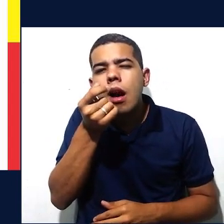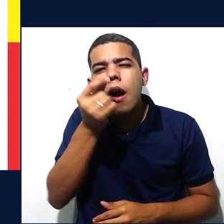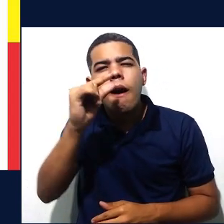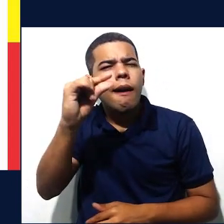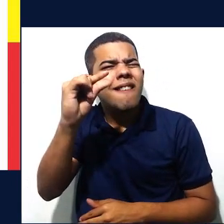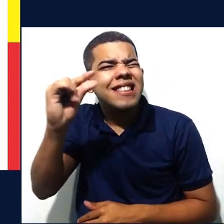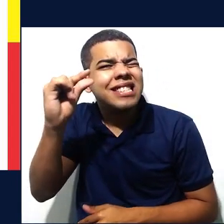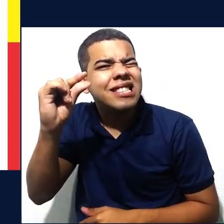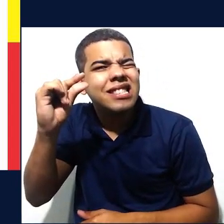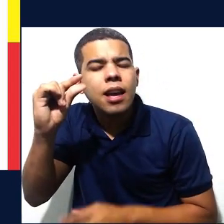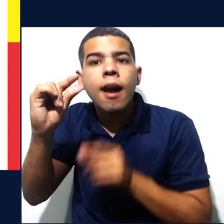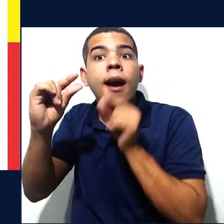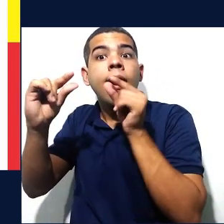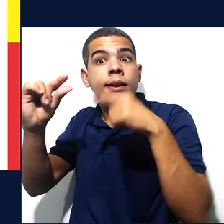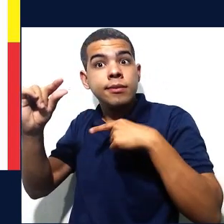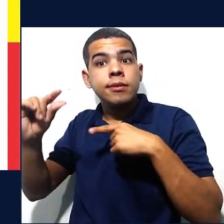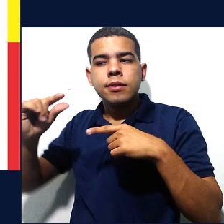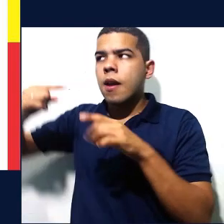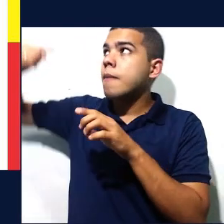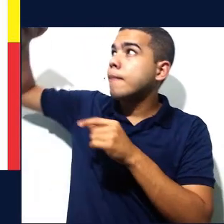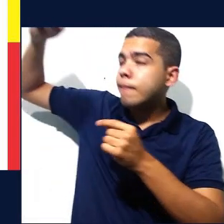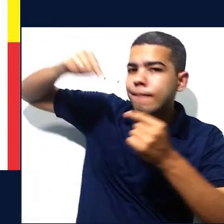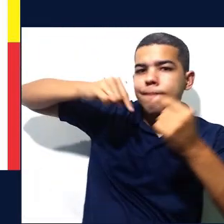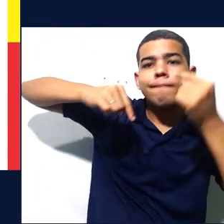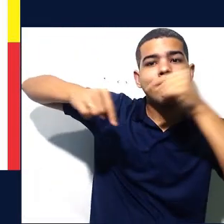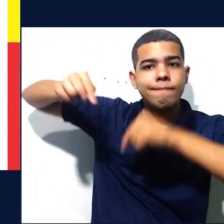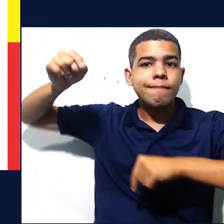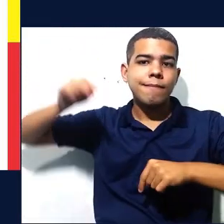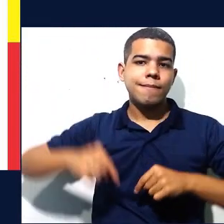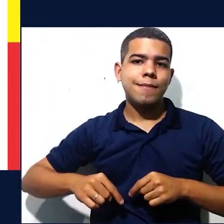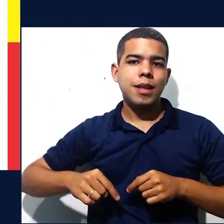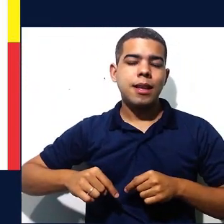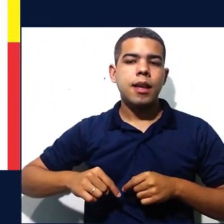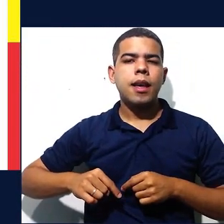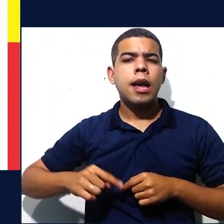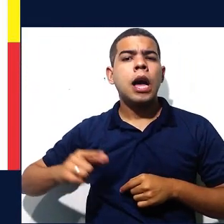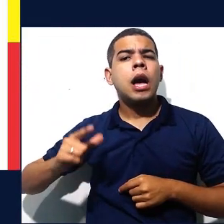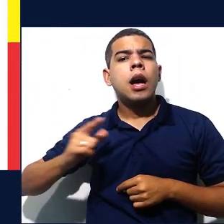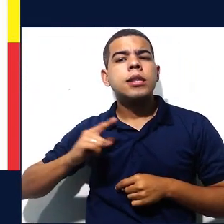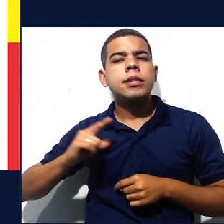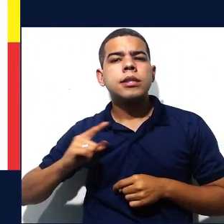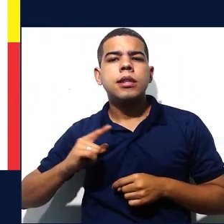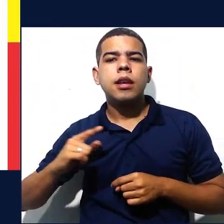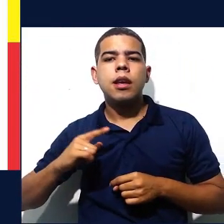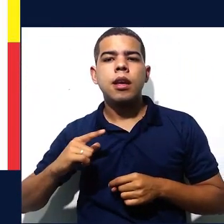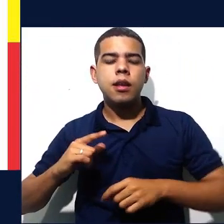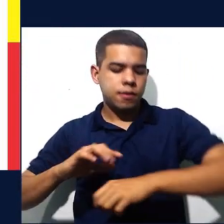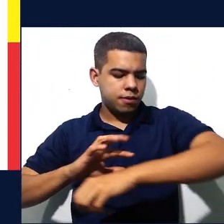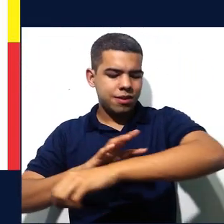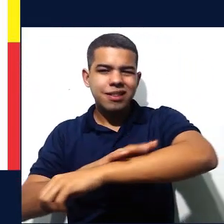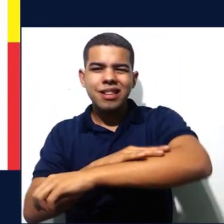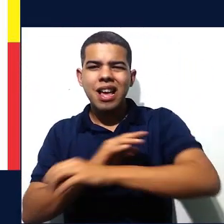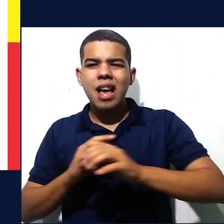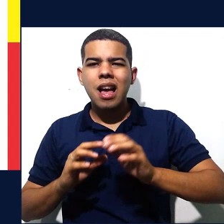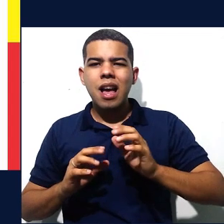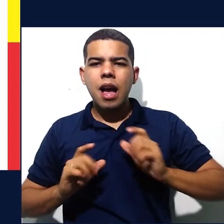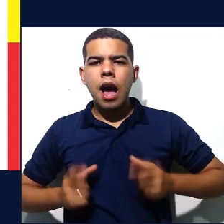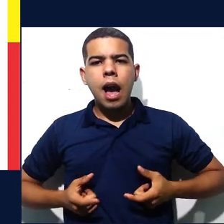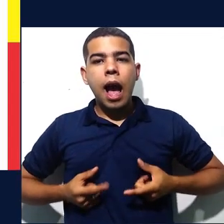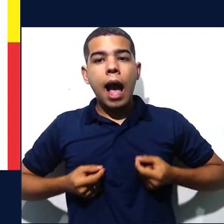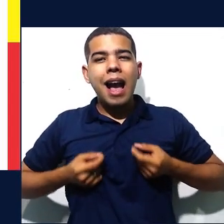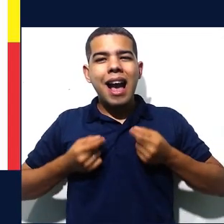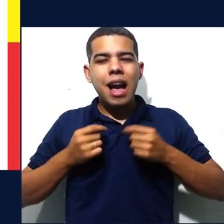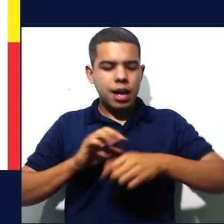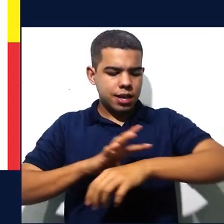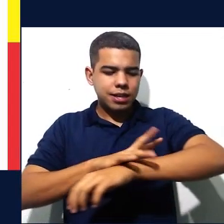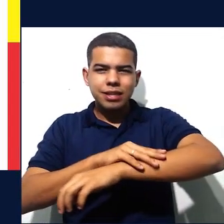a superfície. E essa radiação, ela acaba provocando o câncer de pele, ela pode matar